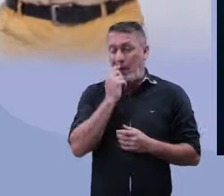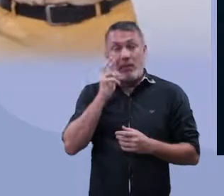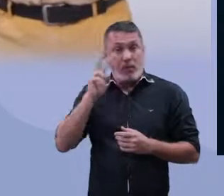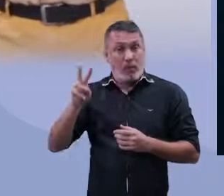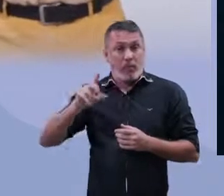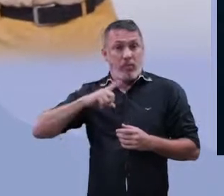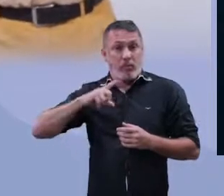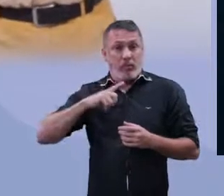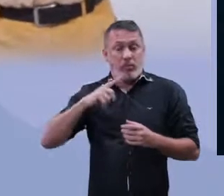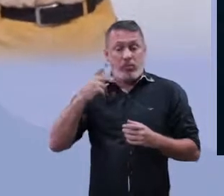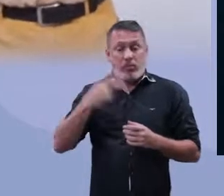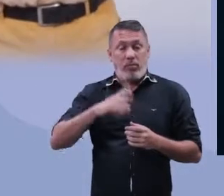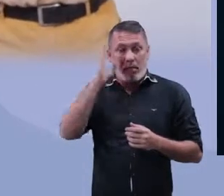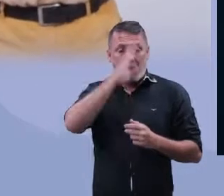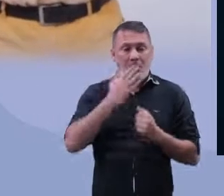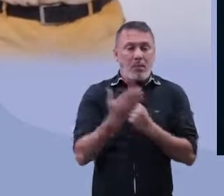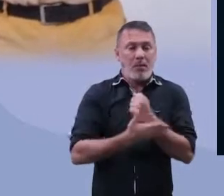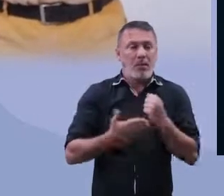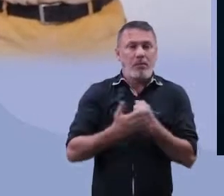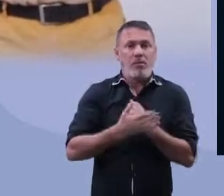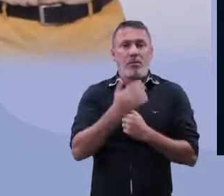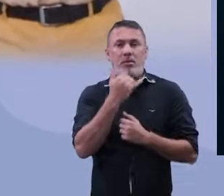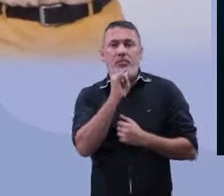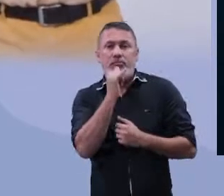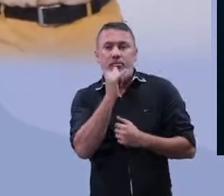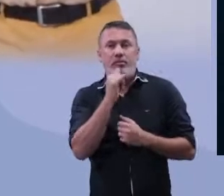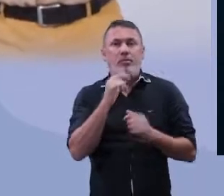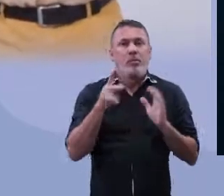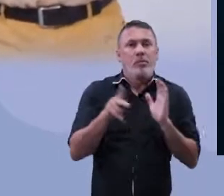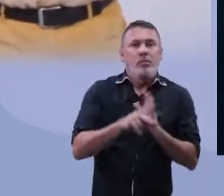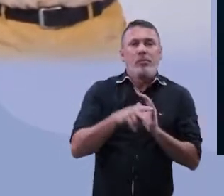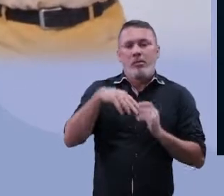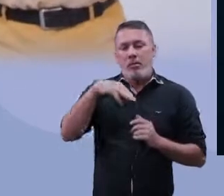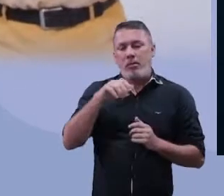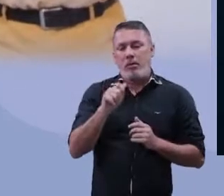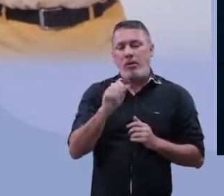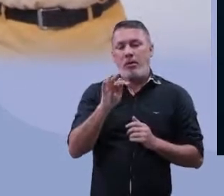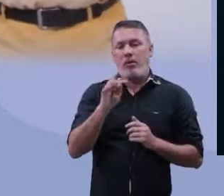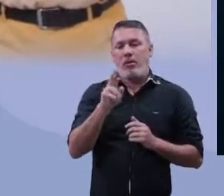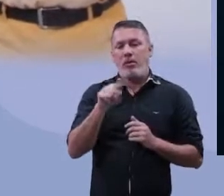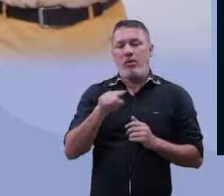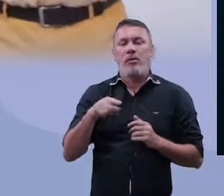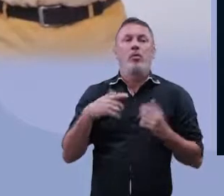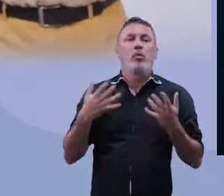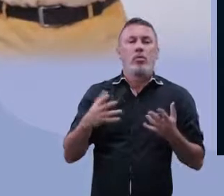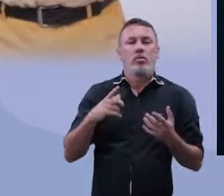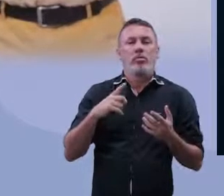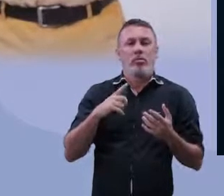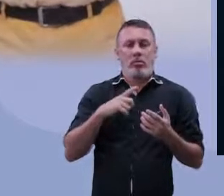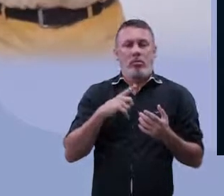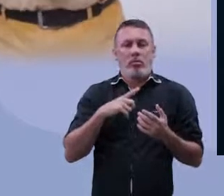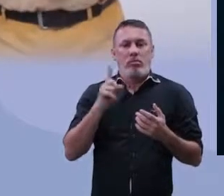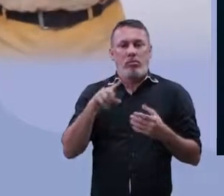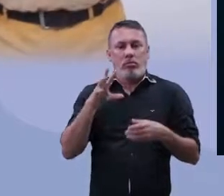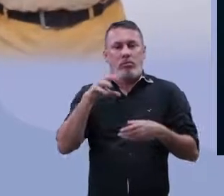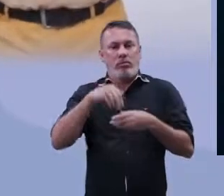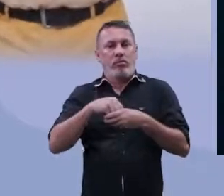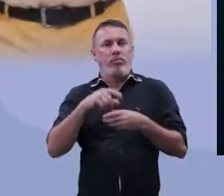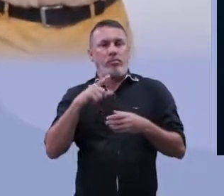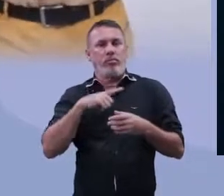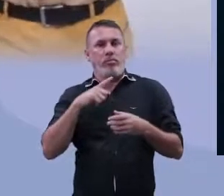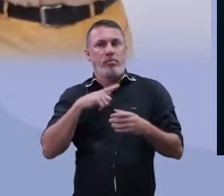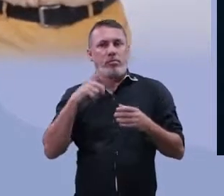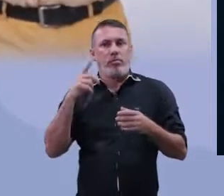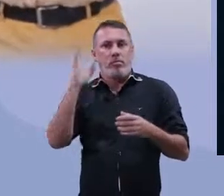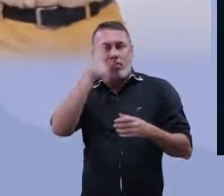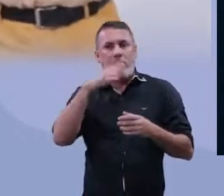nós pegarmos a matriz energética brasileira, vai ser o conjunto dessas fontes energéticas que são trabalhadas